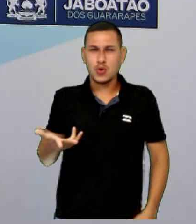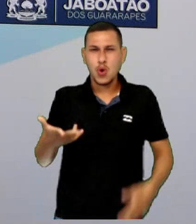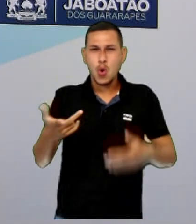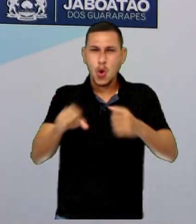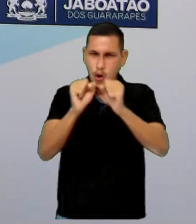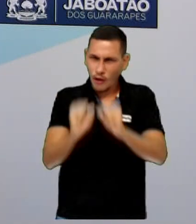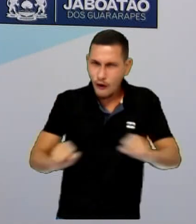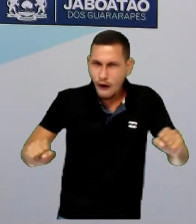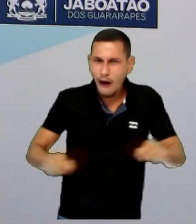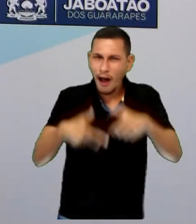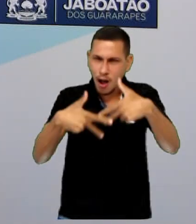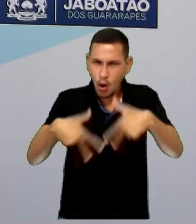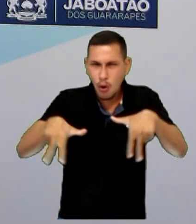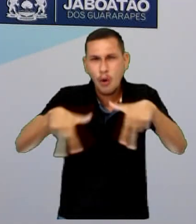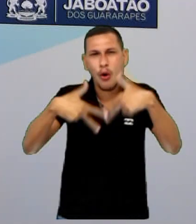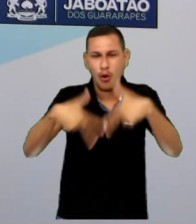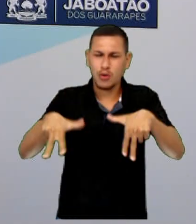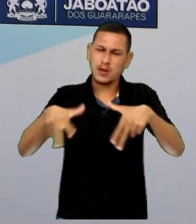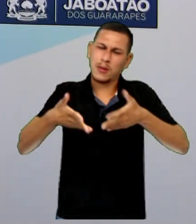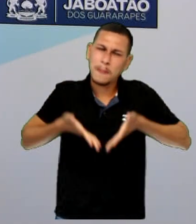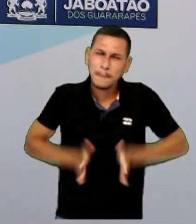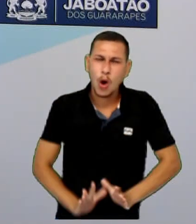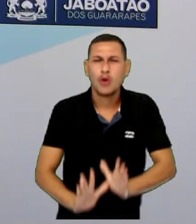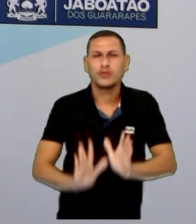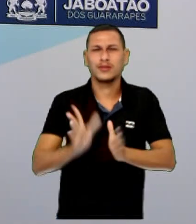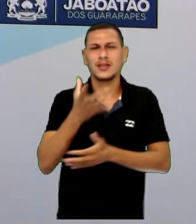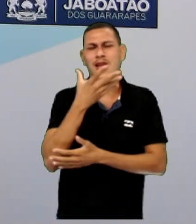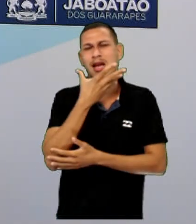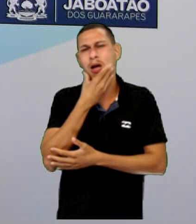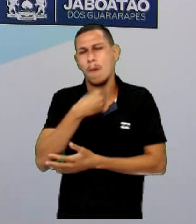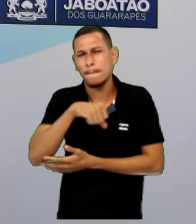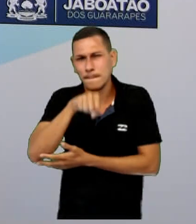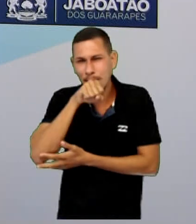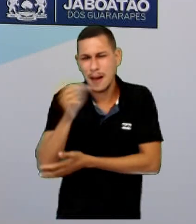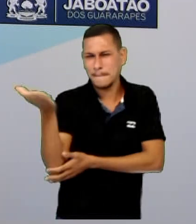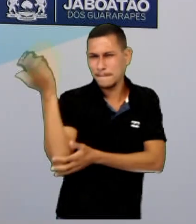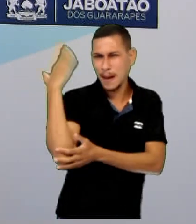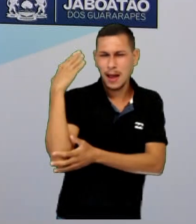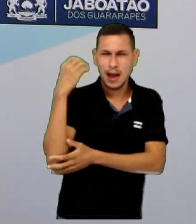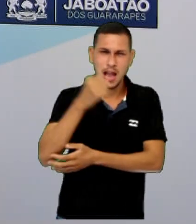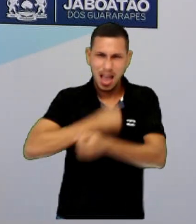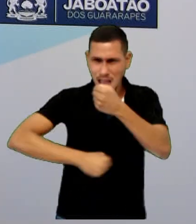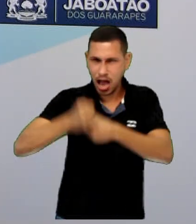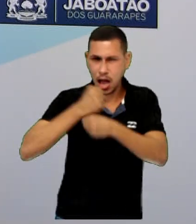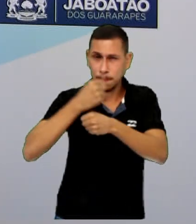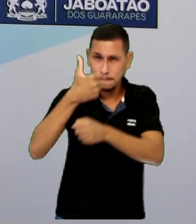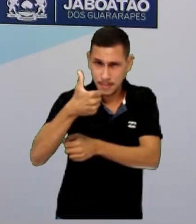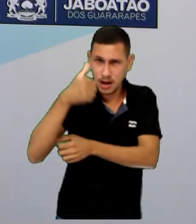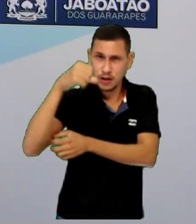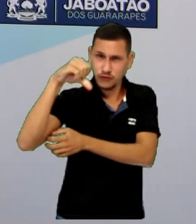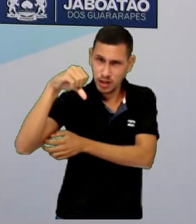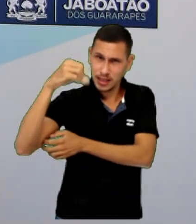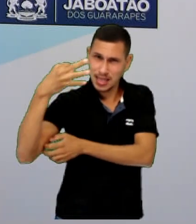seu pai, ainda lá na década de 1930. Em